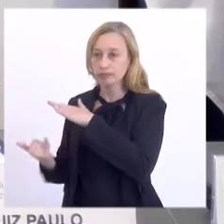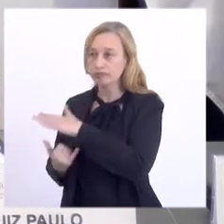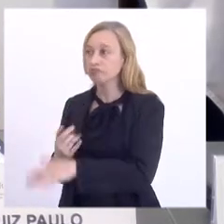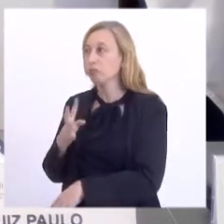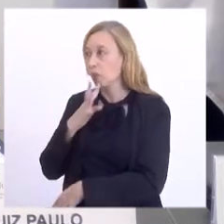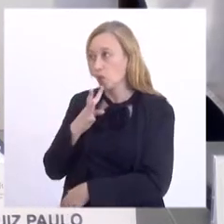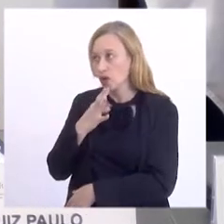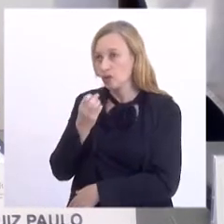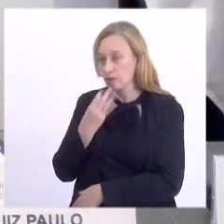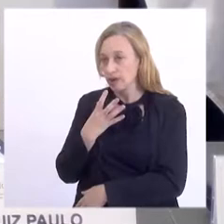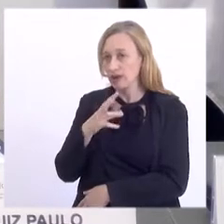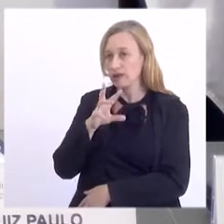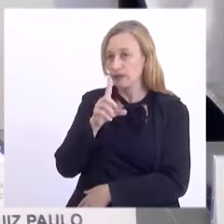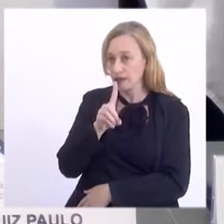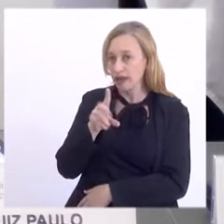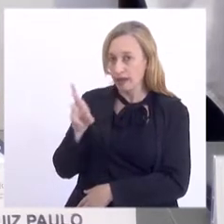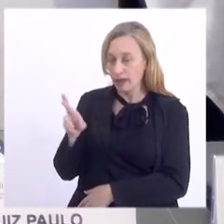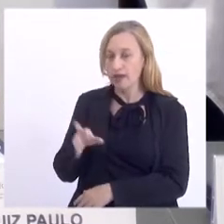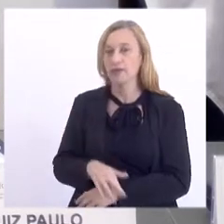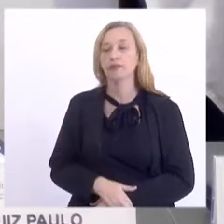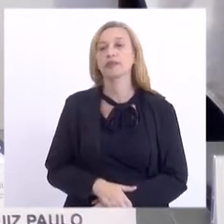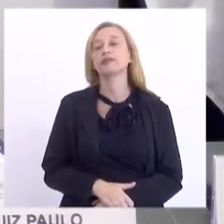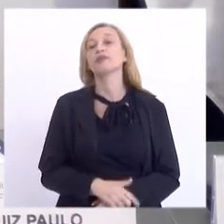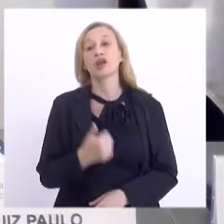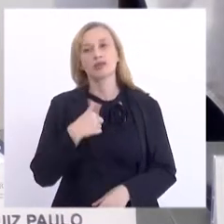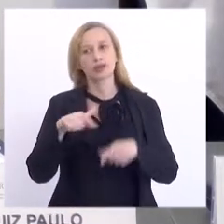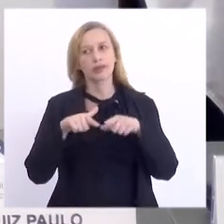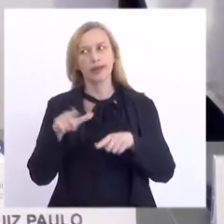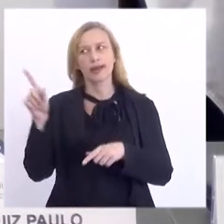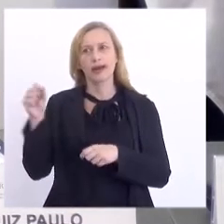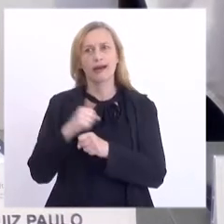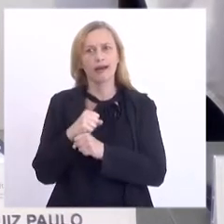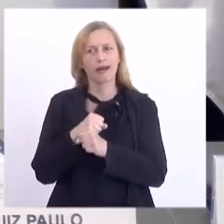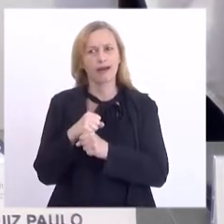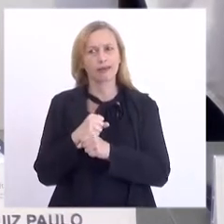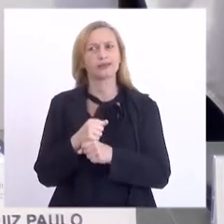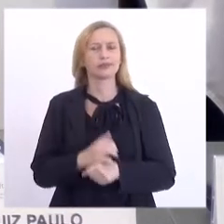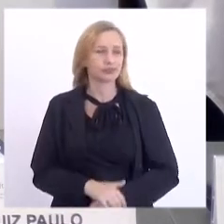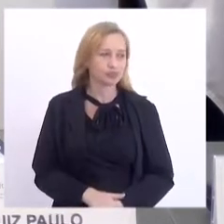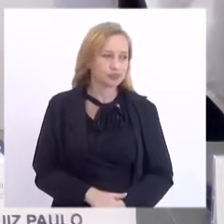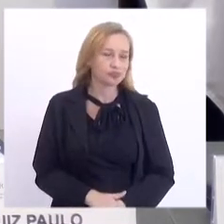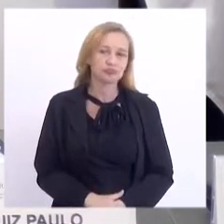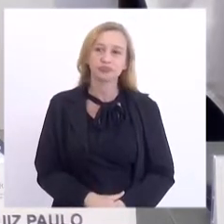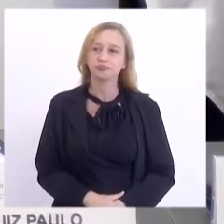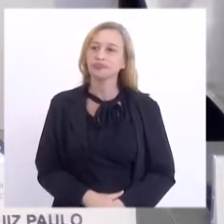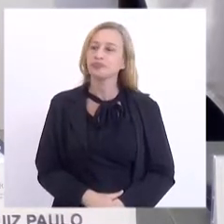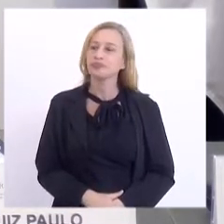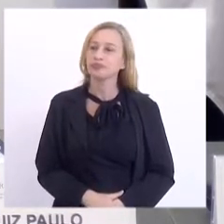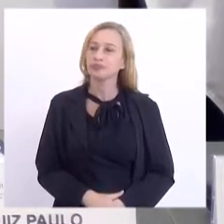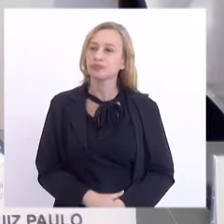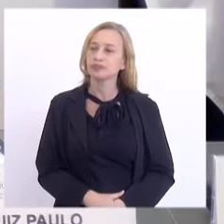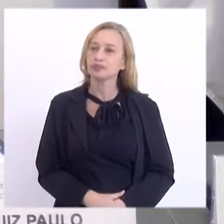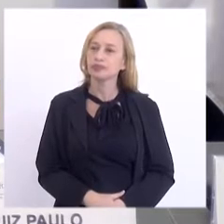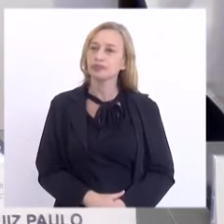eu conheço muito bem que o Derm abalei lá décadas e Esse é